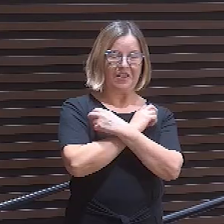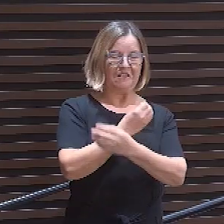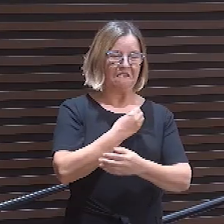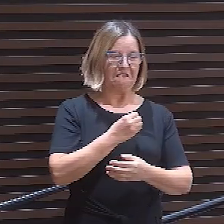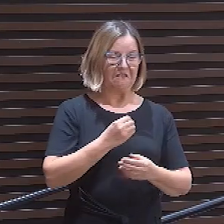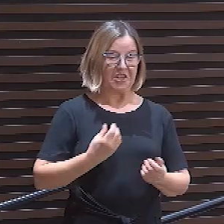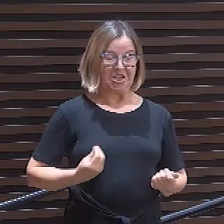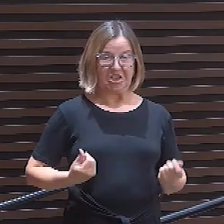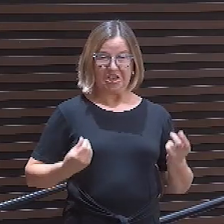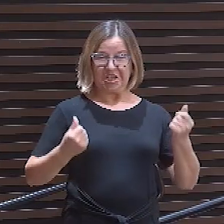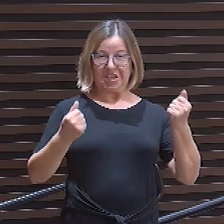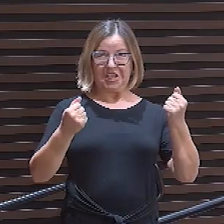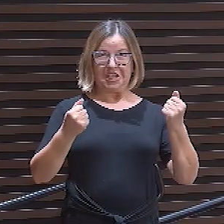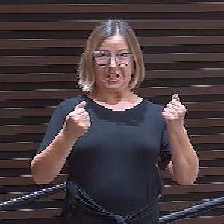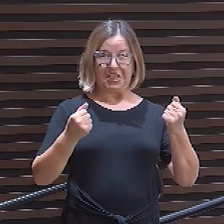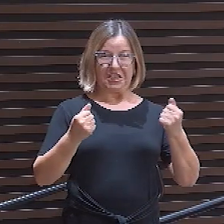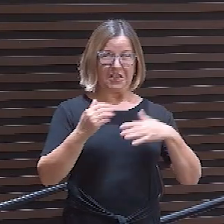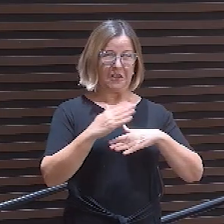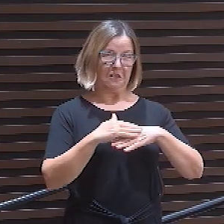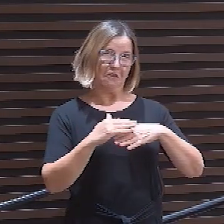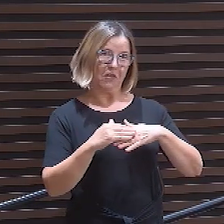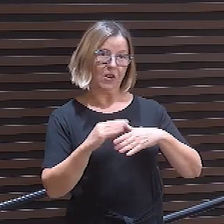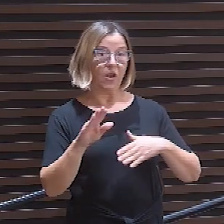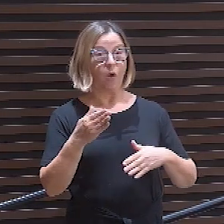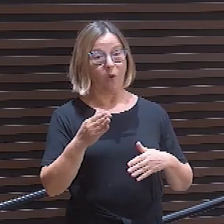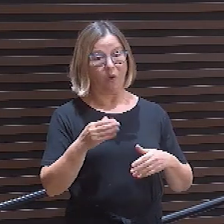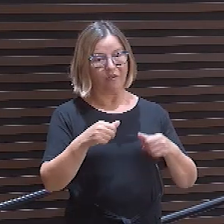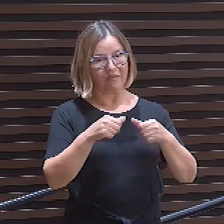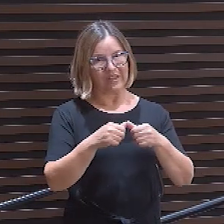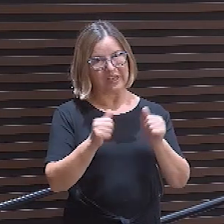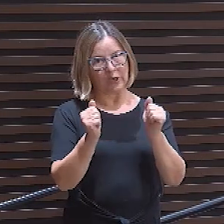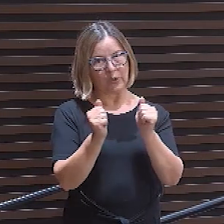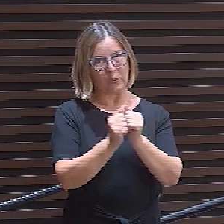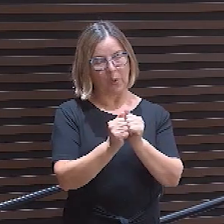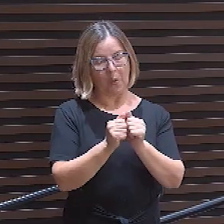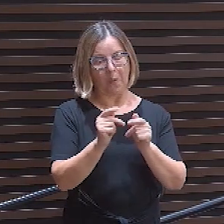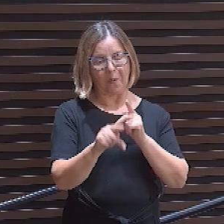povo de Deus oprimido e escravizado.